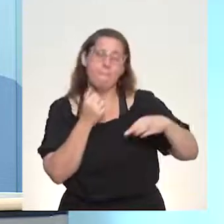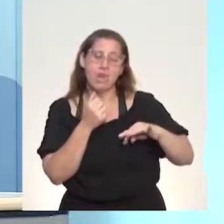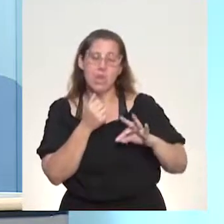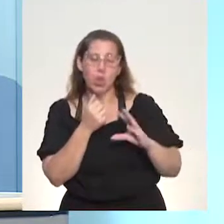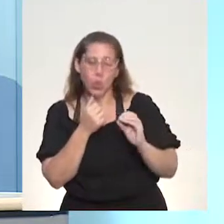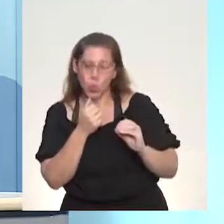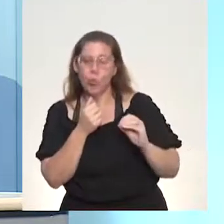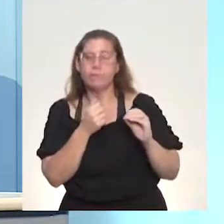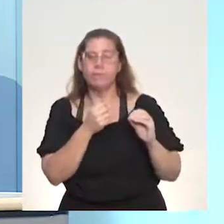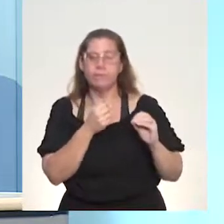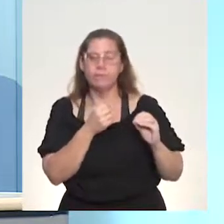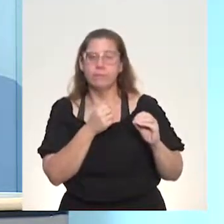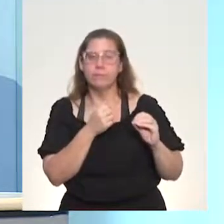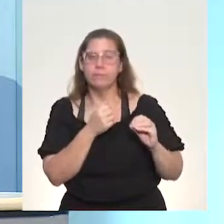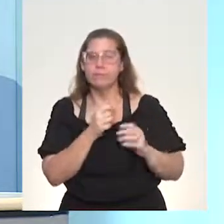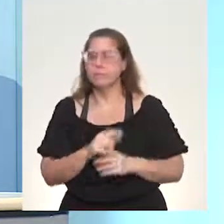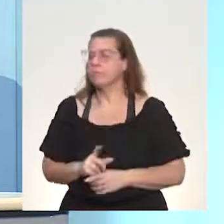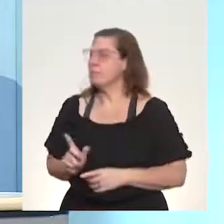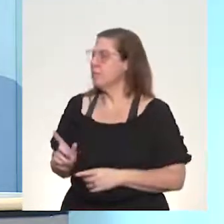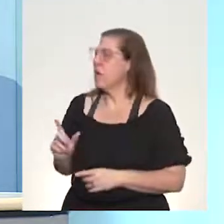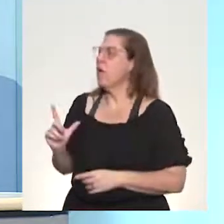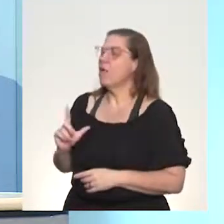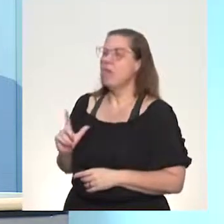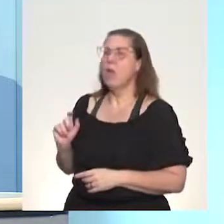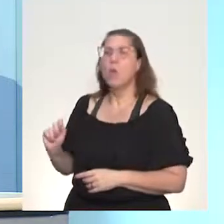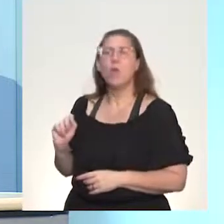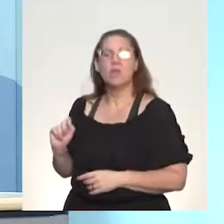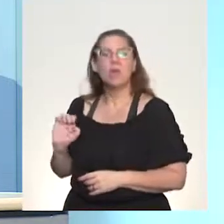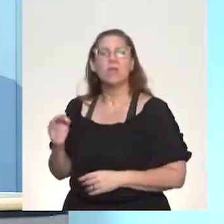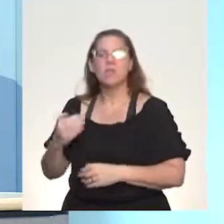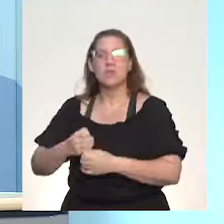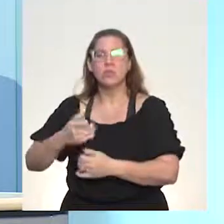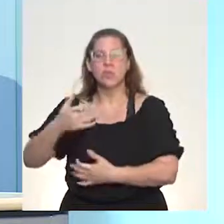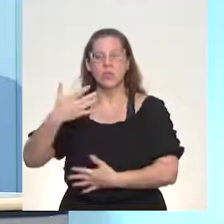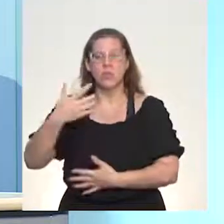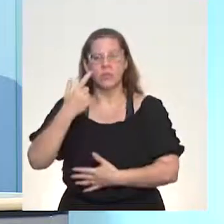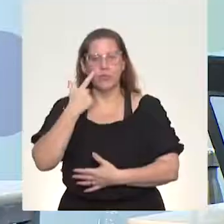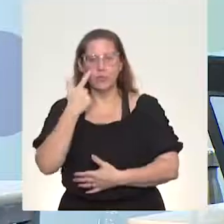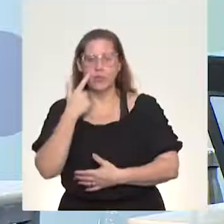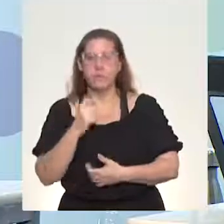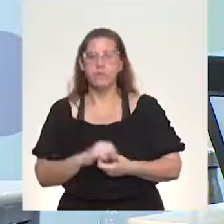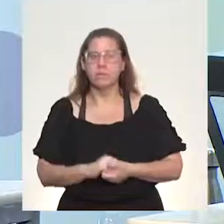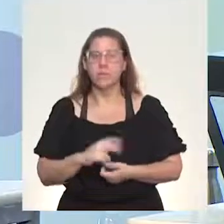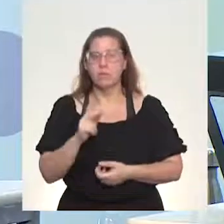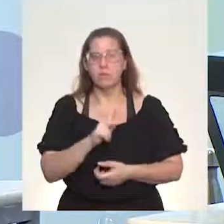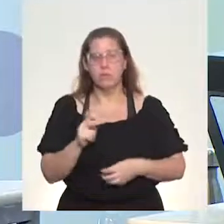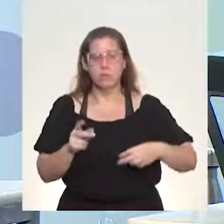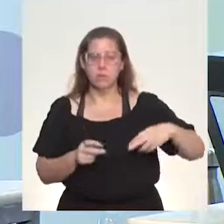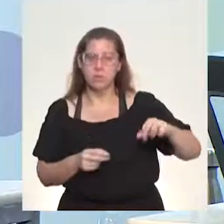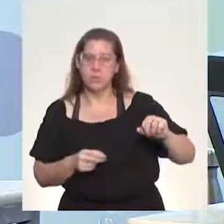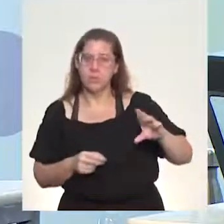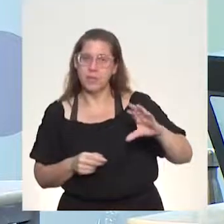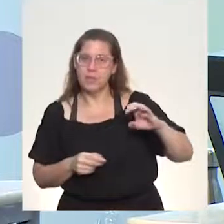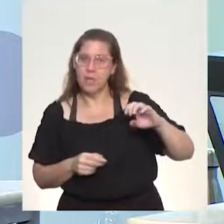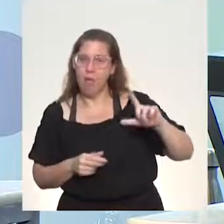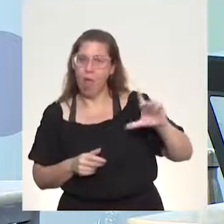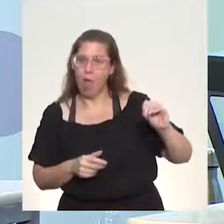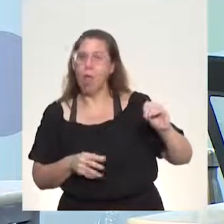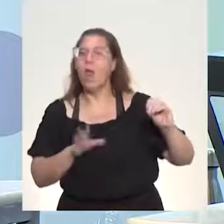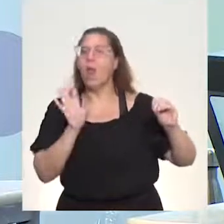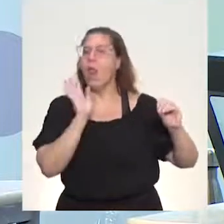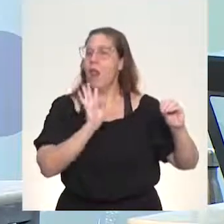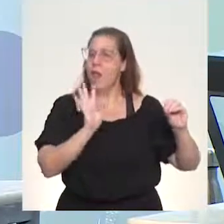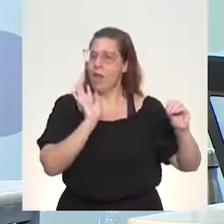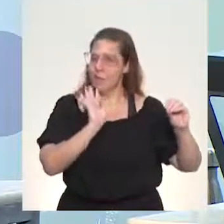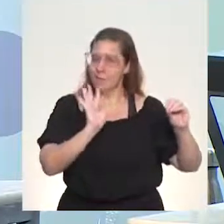bom? E aí, Mafê, você tem... O que está rolando aqui no chat? Vamos ver um pouquinho? O professor Marcelo, ele lembra, né, Ti, de